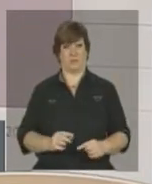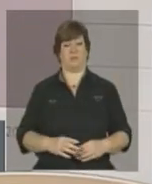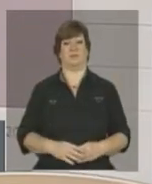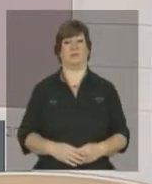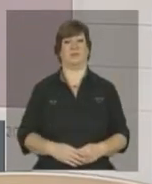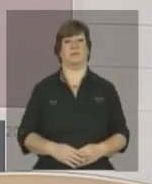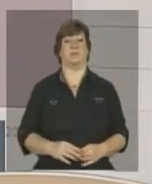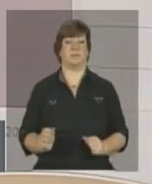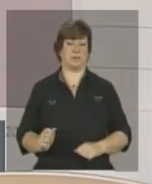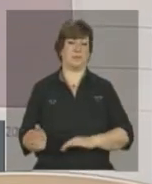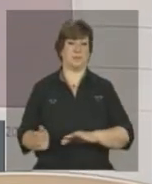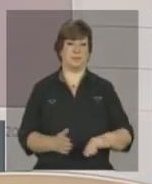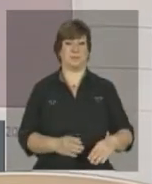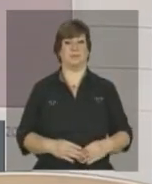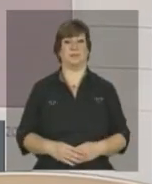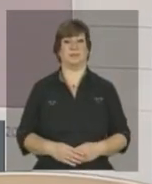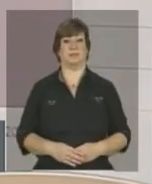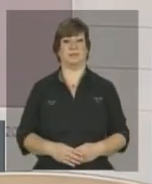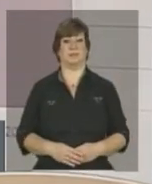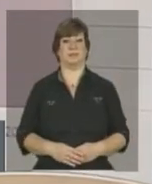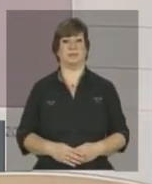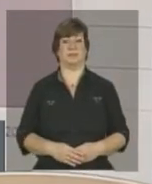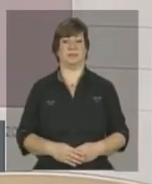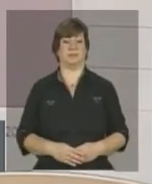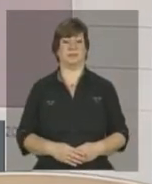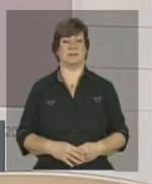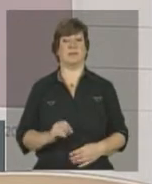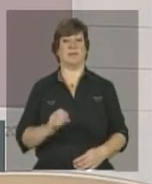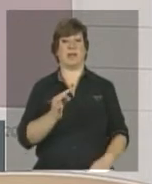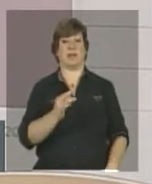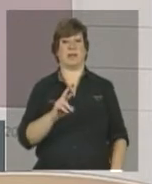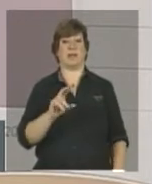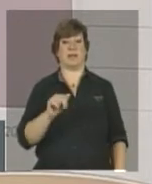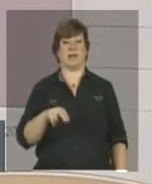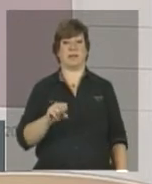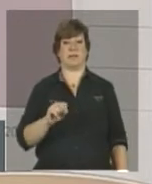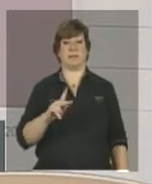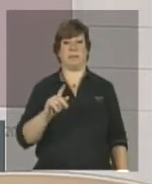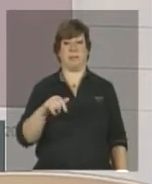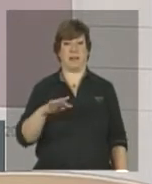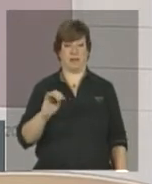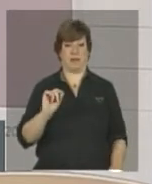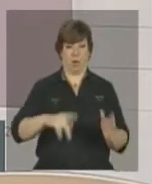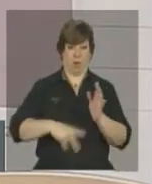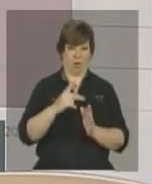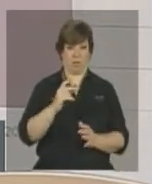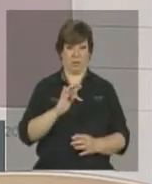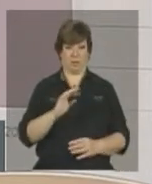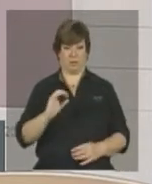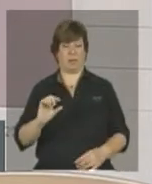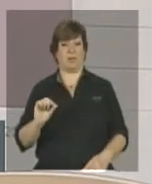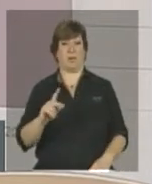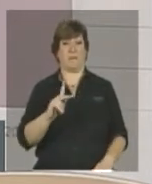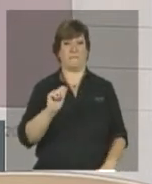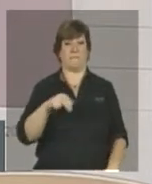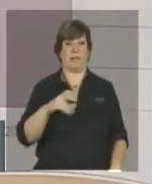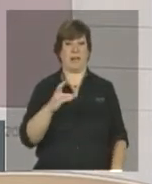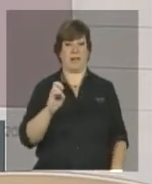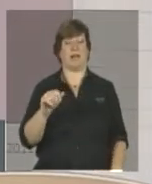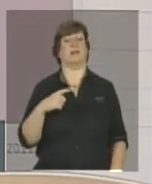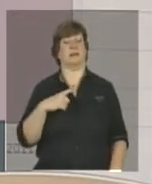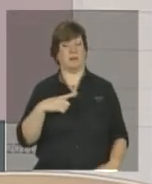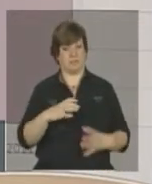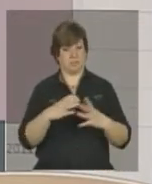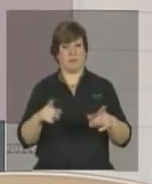hemodiálise. Pode passar. O transplante de pâncreas teve uma evolução de 38,5% em 2 anos, pode